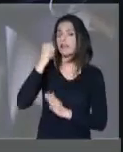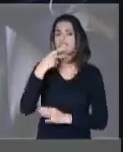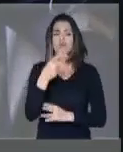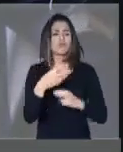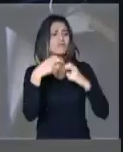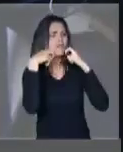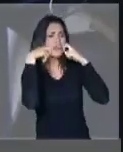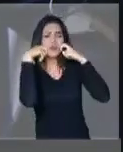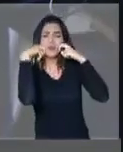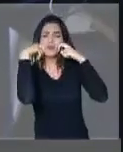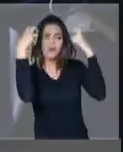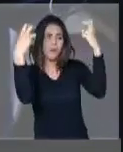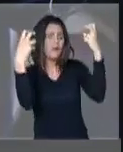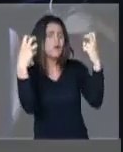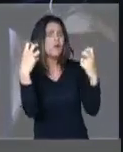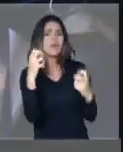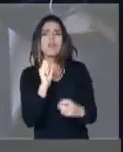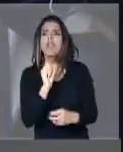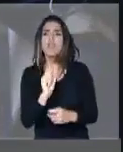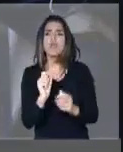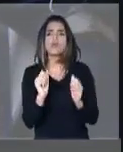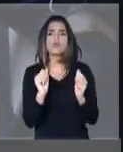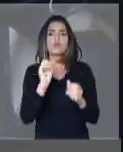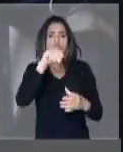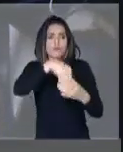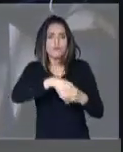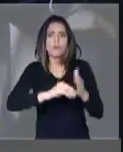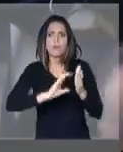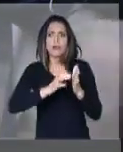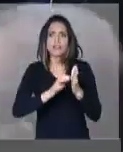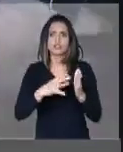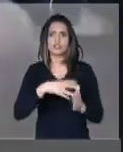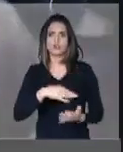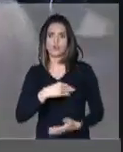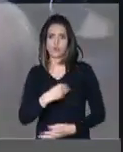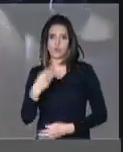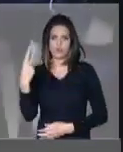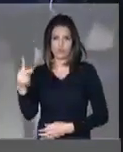vergonha de ser do mesmo partido do filho do presidente da República. E a culpa é da oposição?